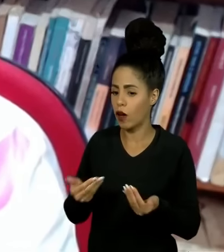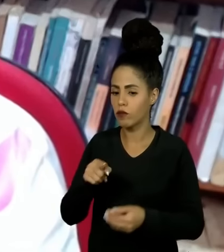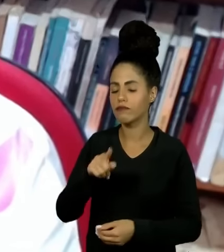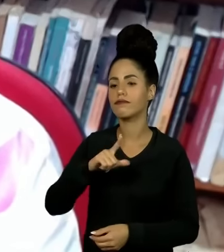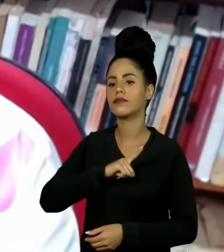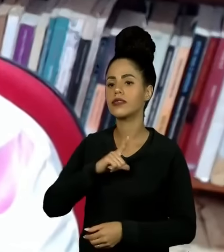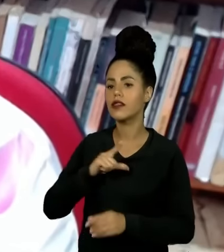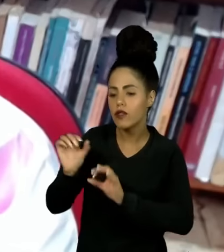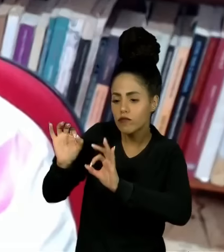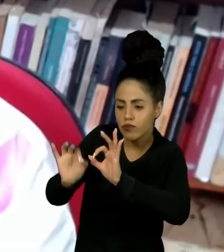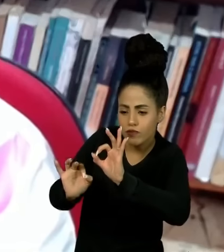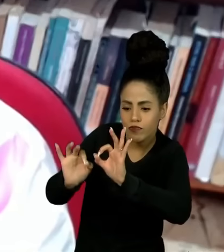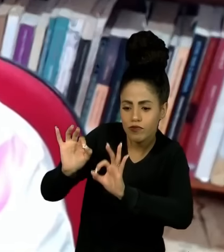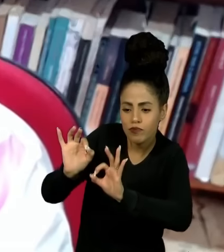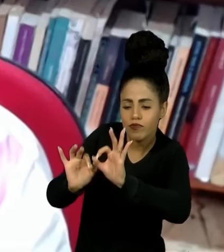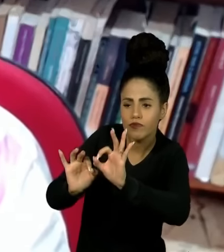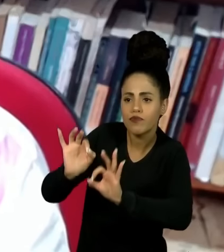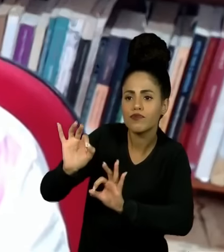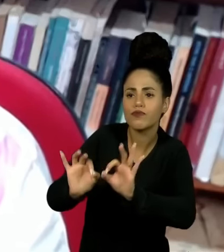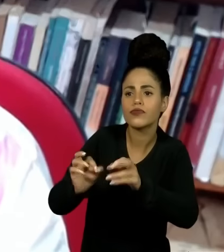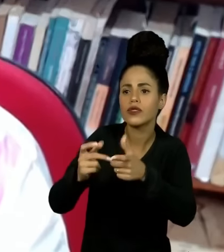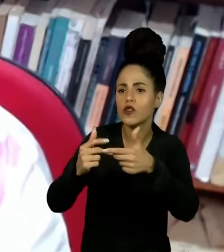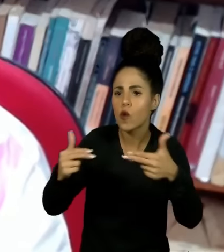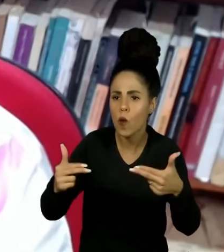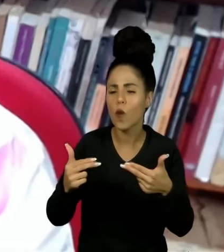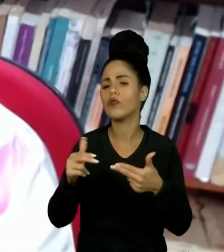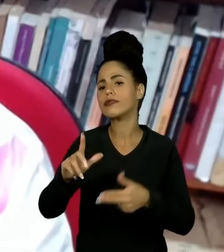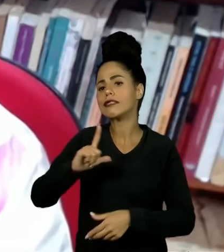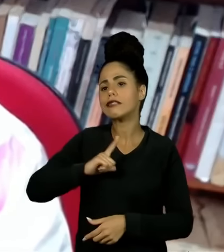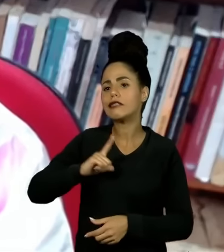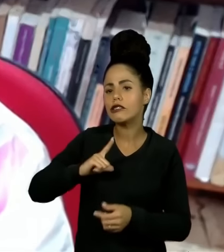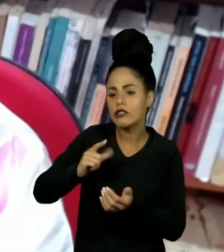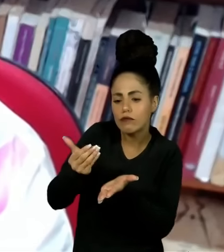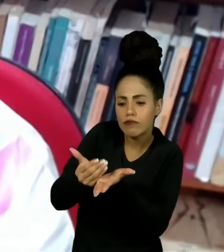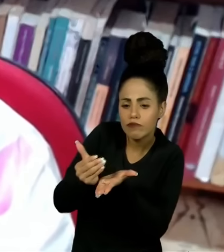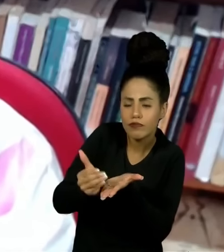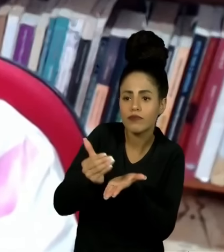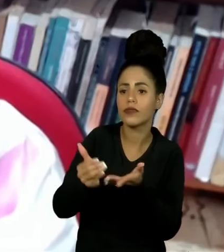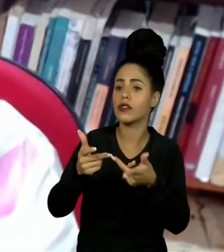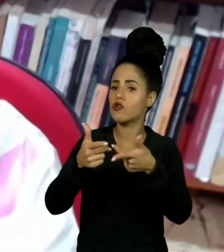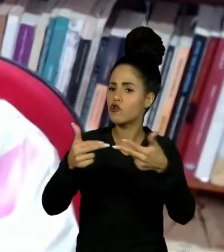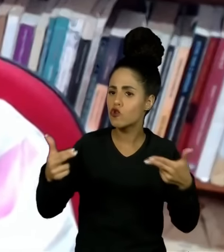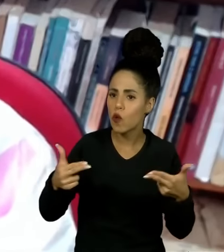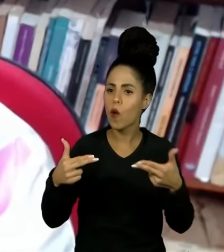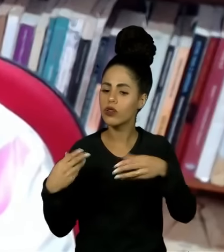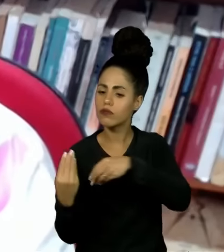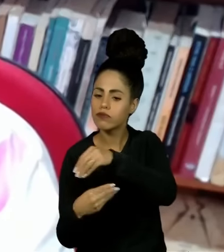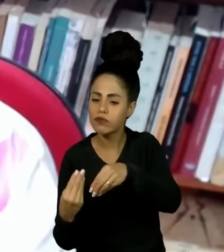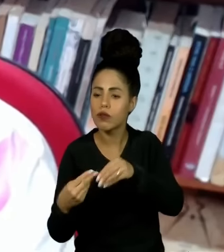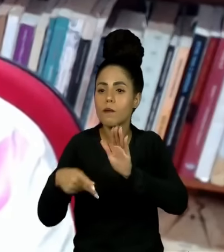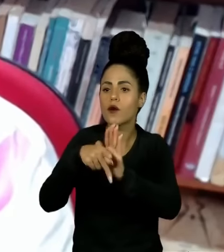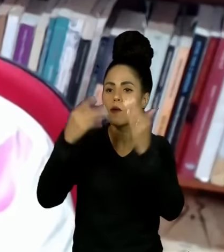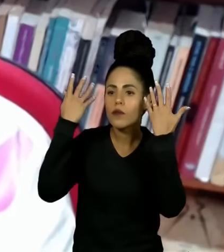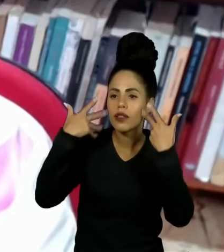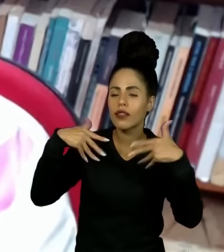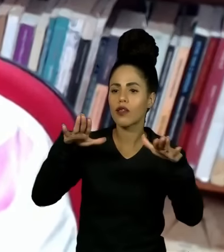sendo montados com restos alimentares, sedimentos de múltiplos materiais orgânicos